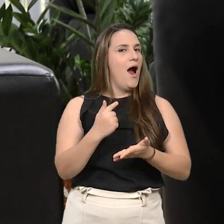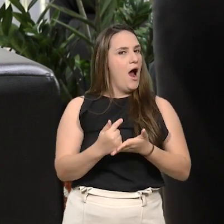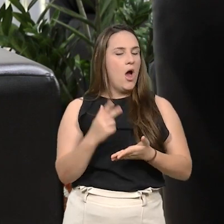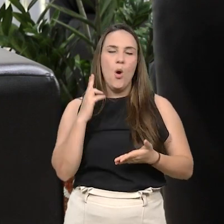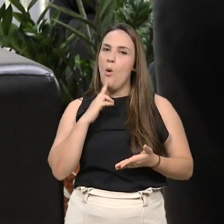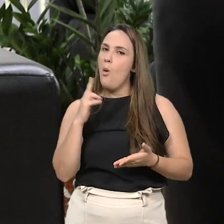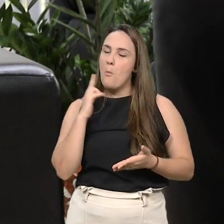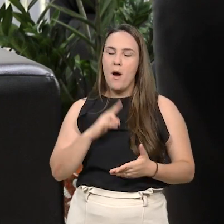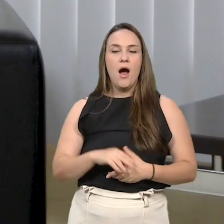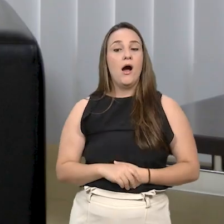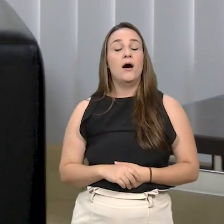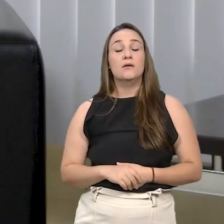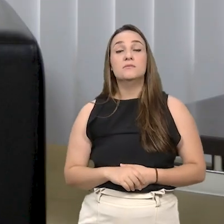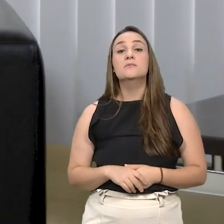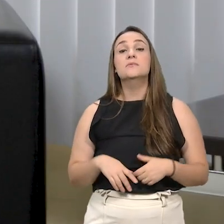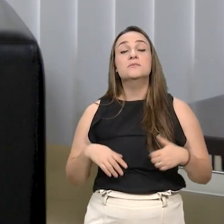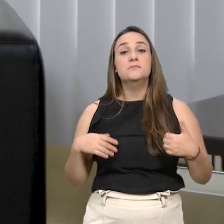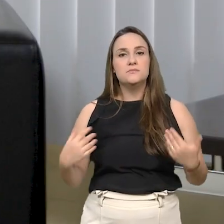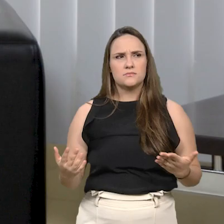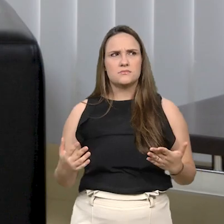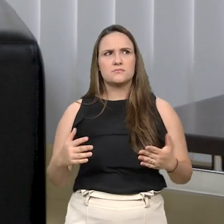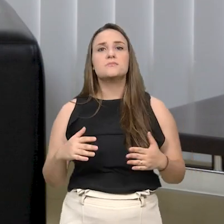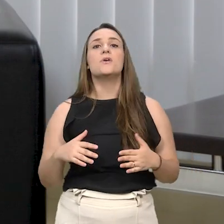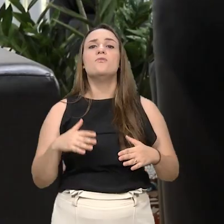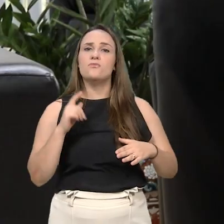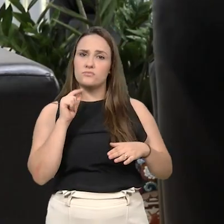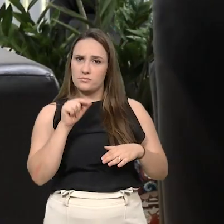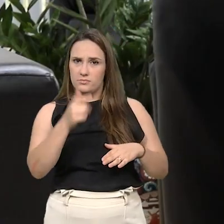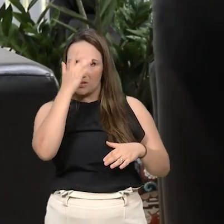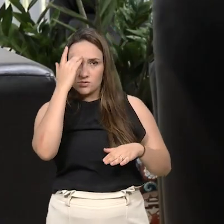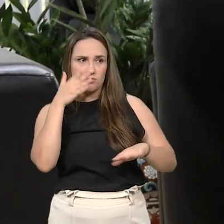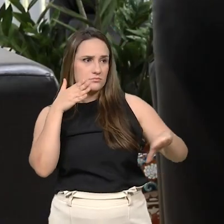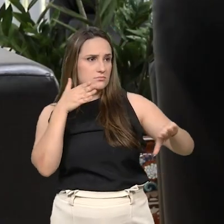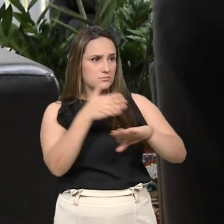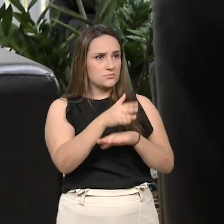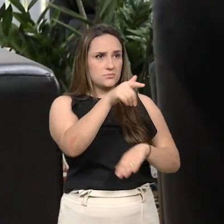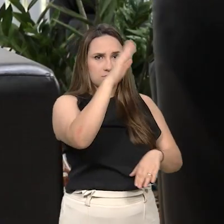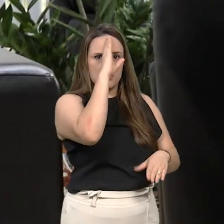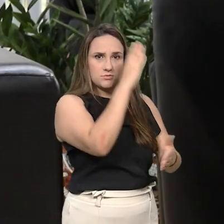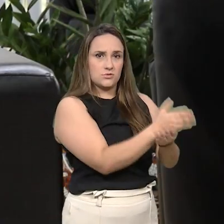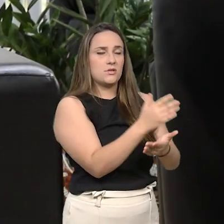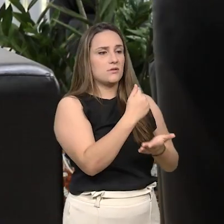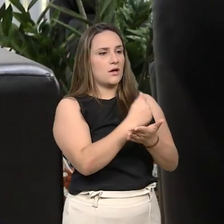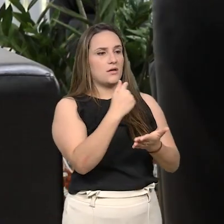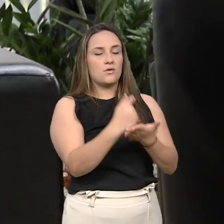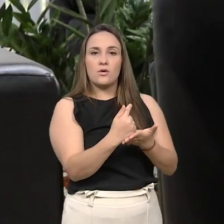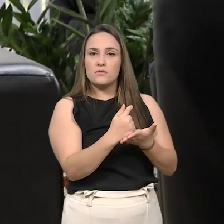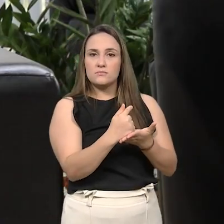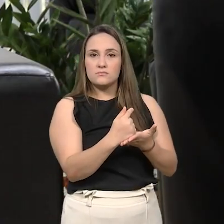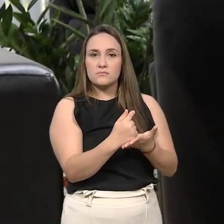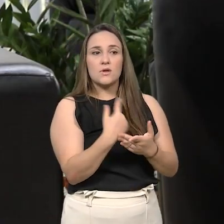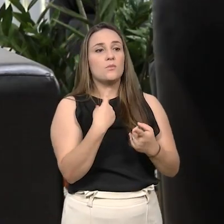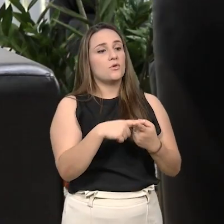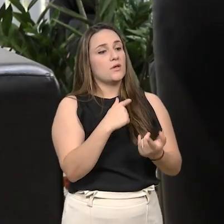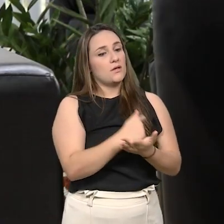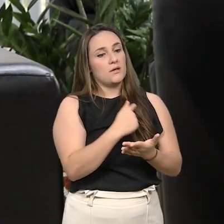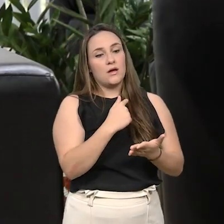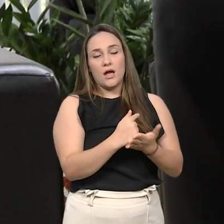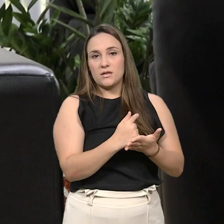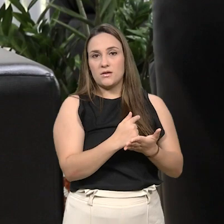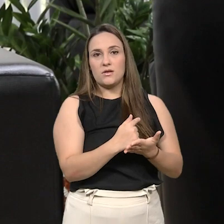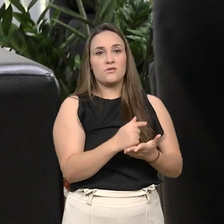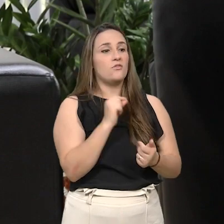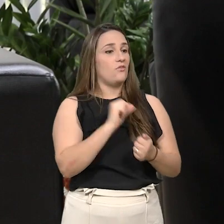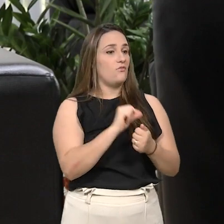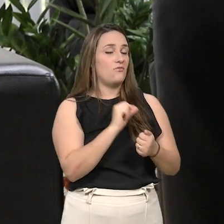manutenção desses cartórios. E aí então, quem procurar? Os cartórios. Por quê? Porque o cartório pode fazer tudo o que a CPE